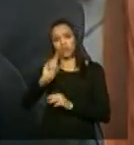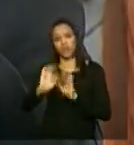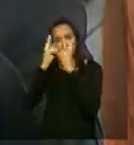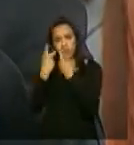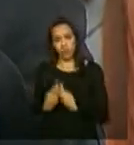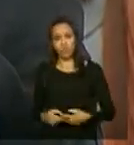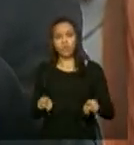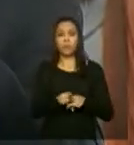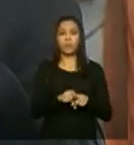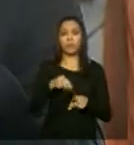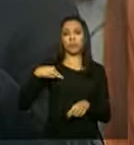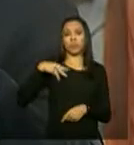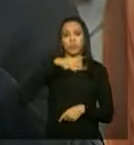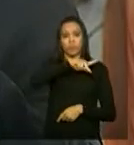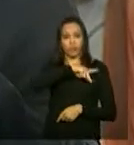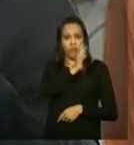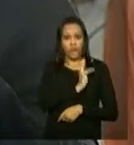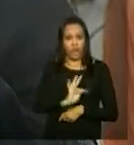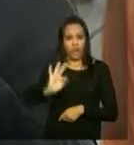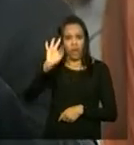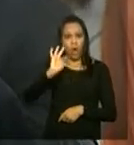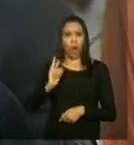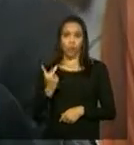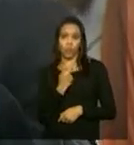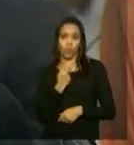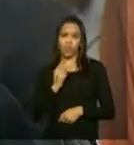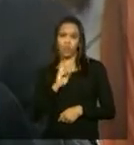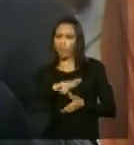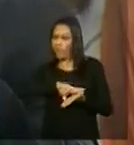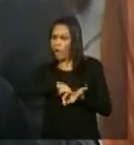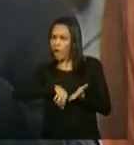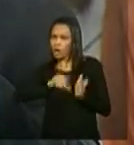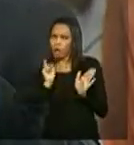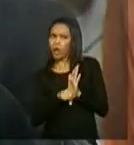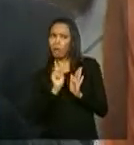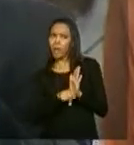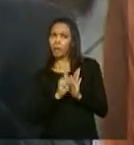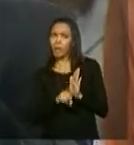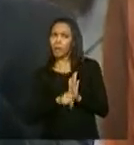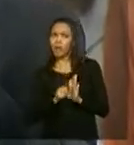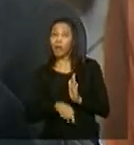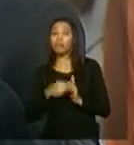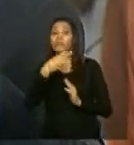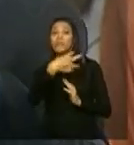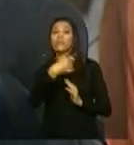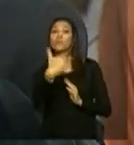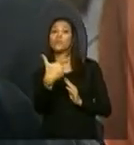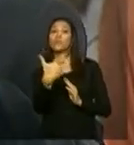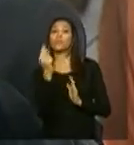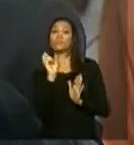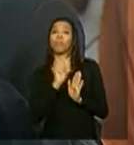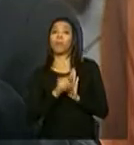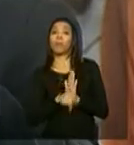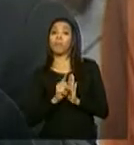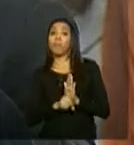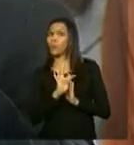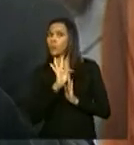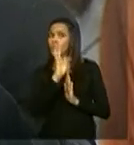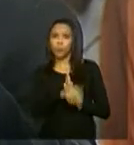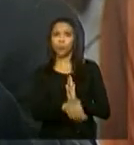fizeram diversos questionamentos a perícia na forma de 32 quesitos e nenhum quesito ficou sem